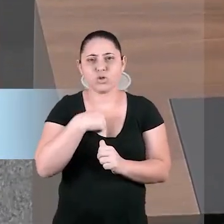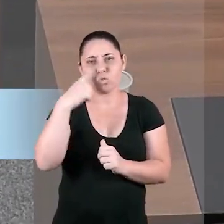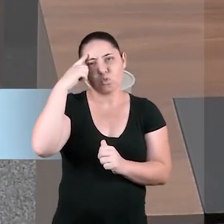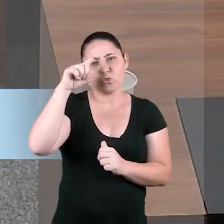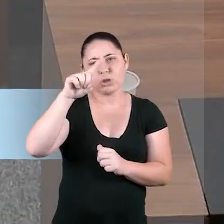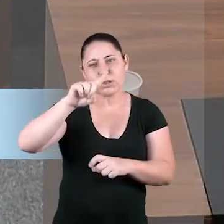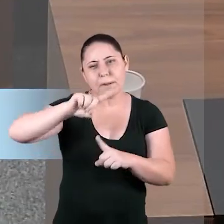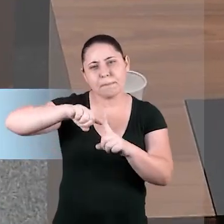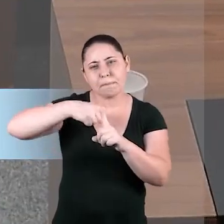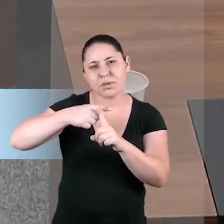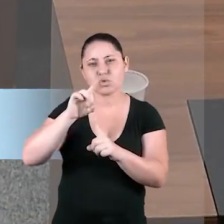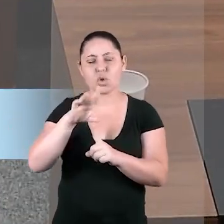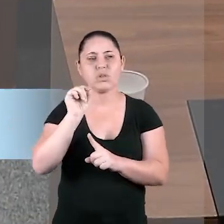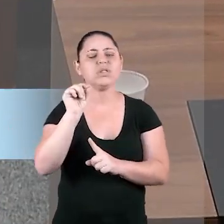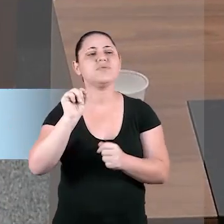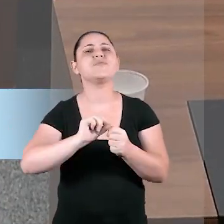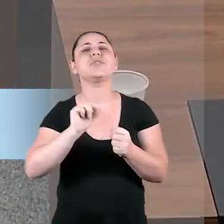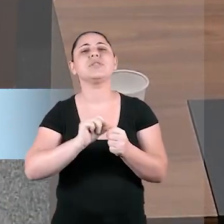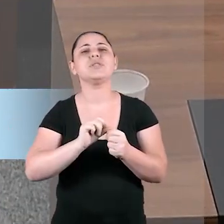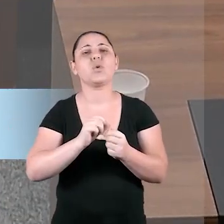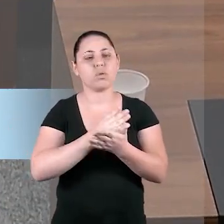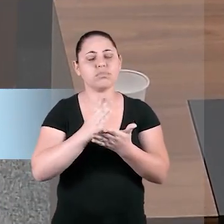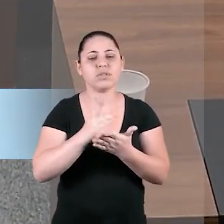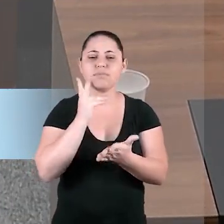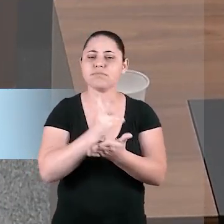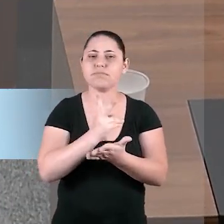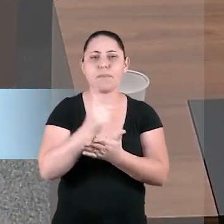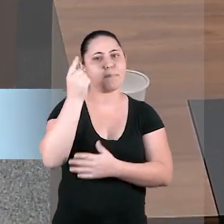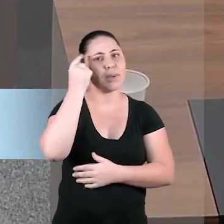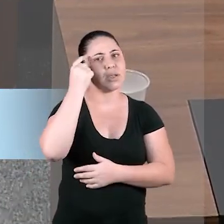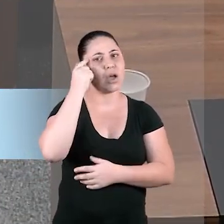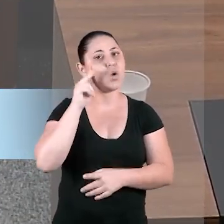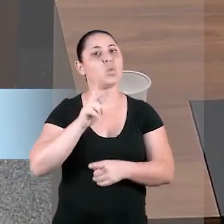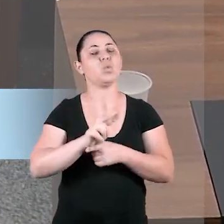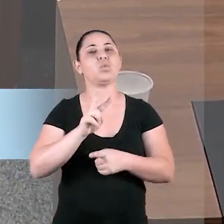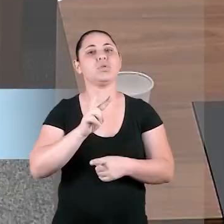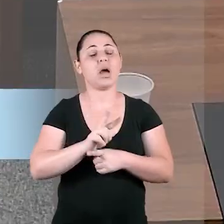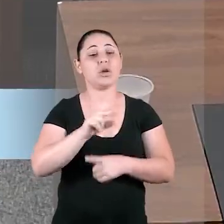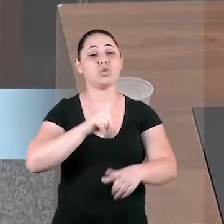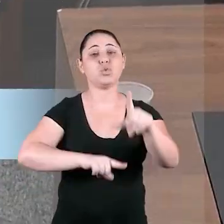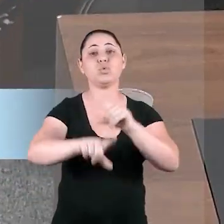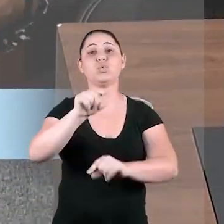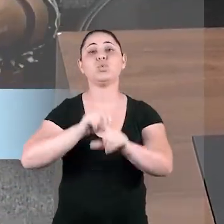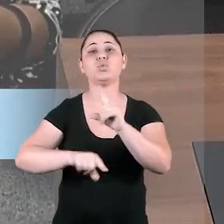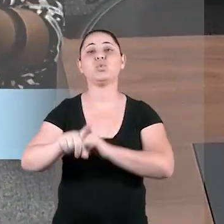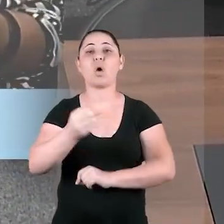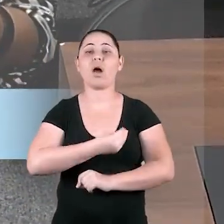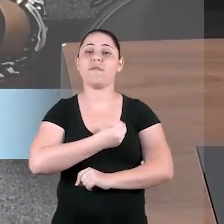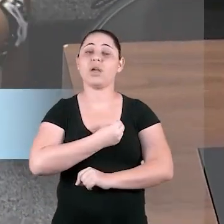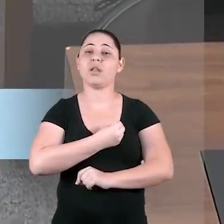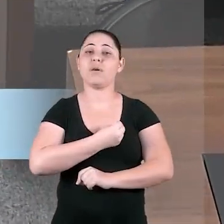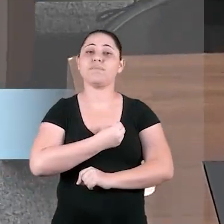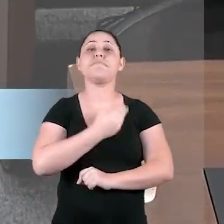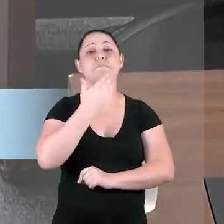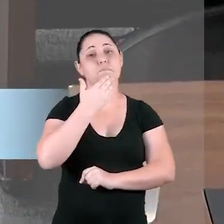dia? Então, o que eu faria? Né? Se a gente começar a pensar sempre nisso e começar a cuidar com as nossas escolhas de hoje, a